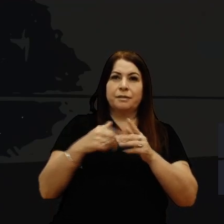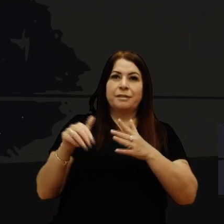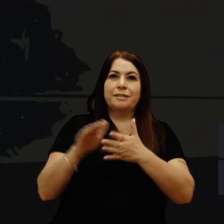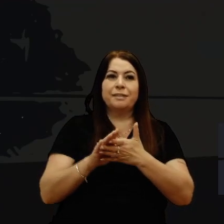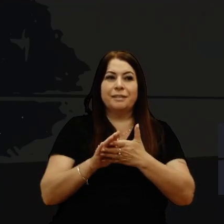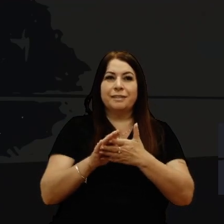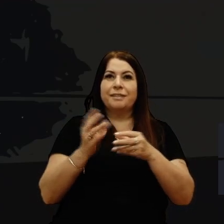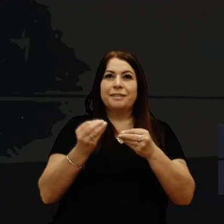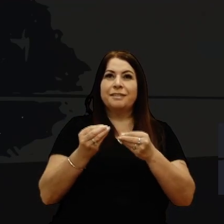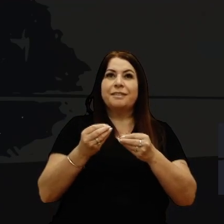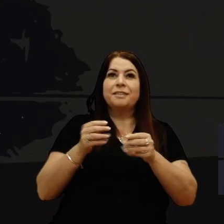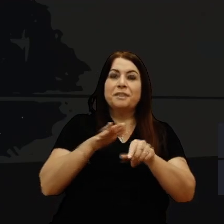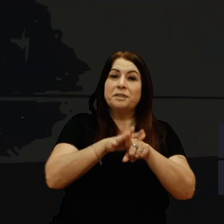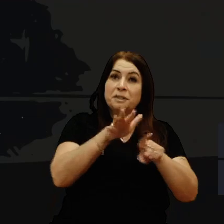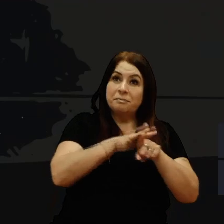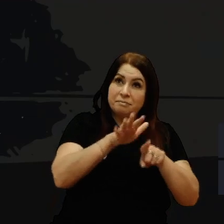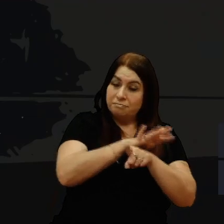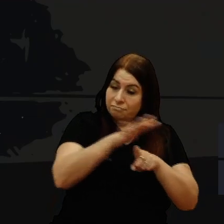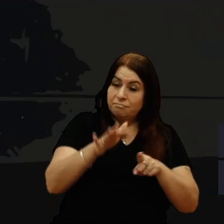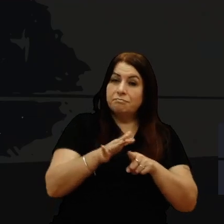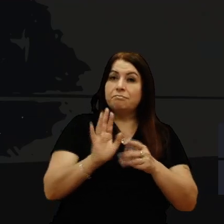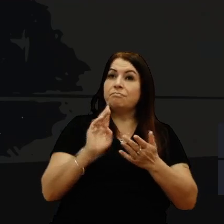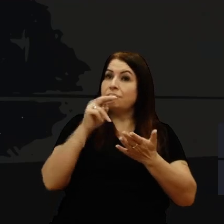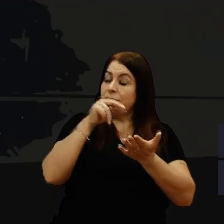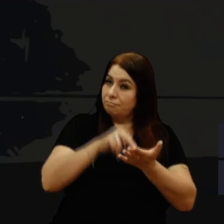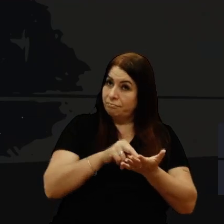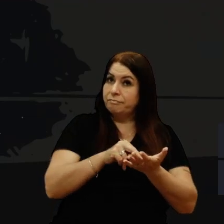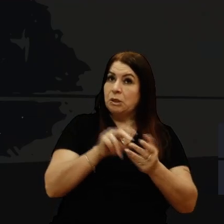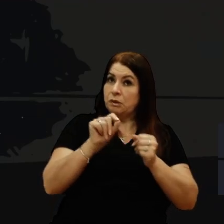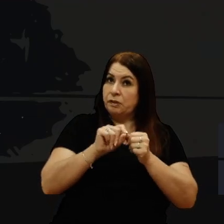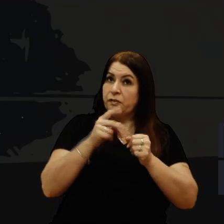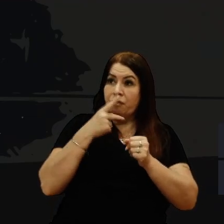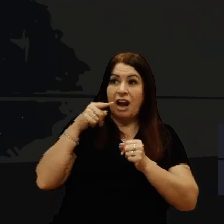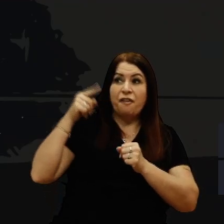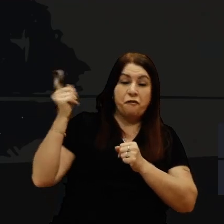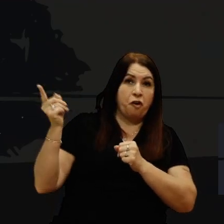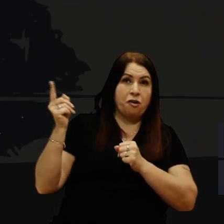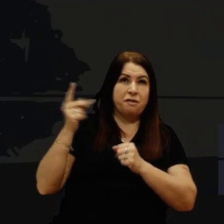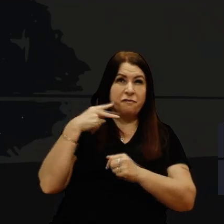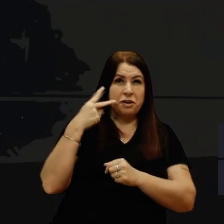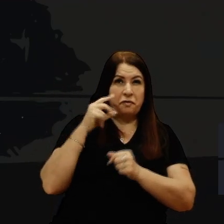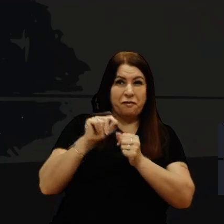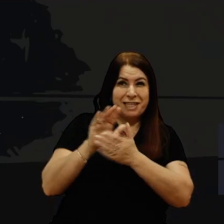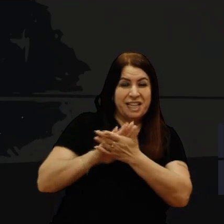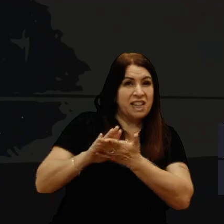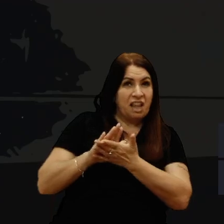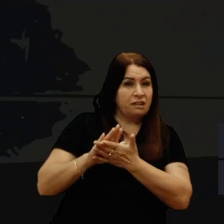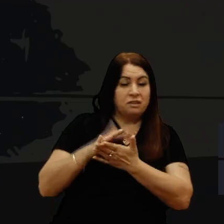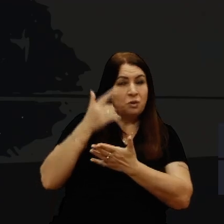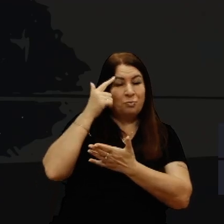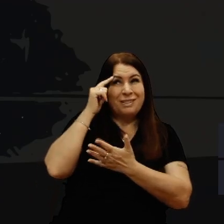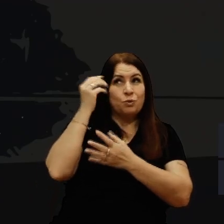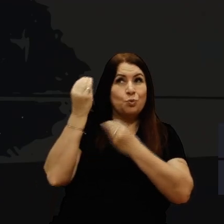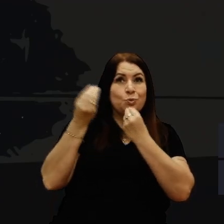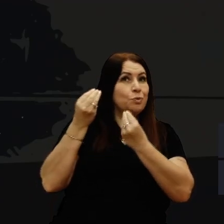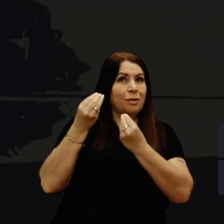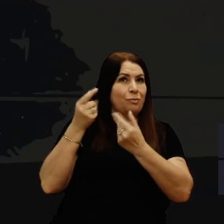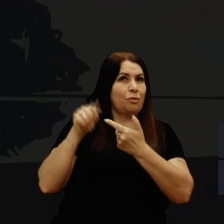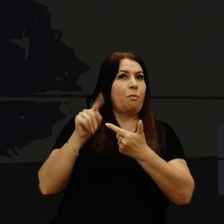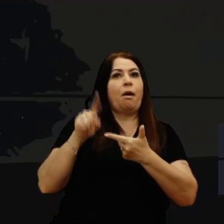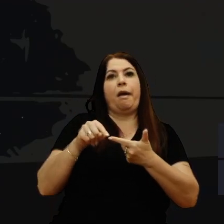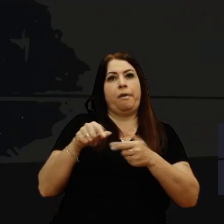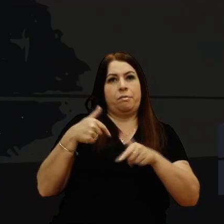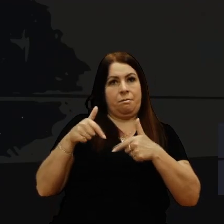gente é muito demandado. Quem fala lá fora que um vereador não faz nada, não tem noção do que é